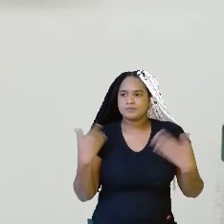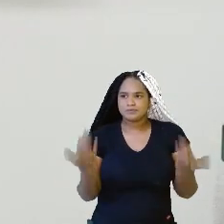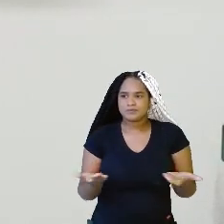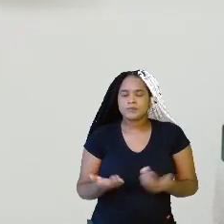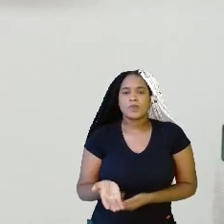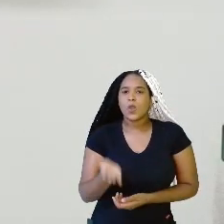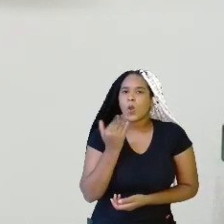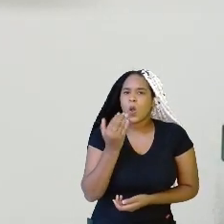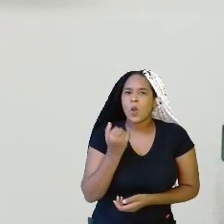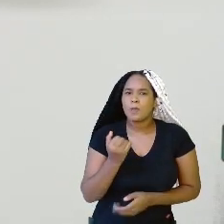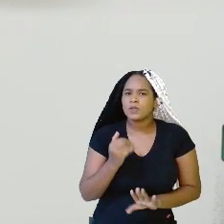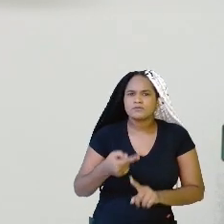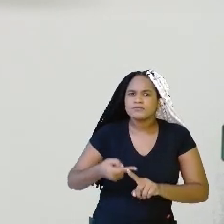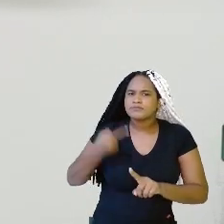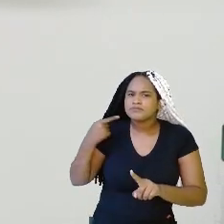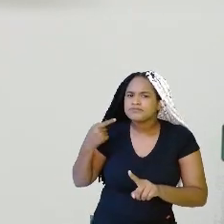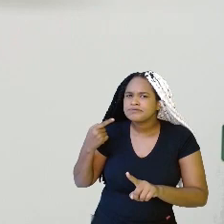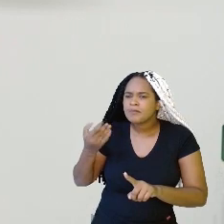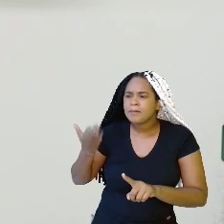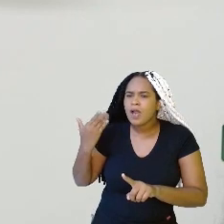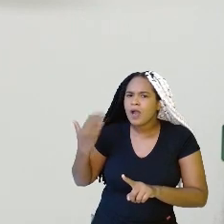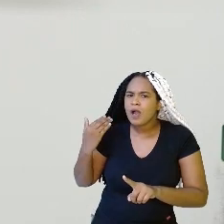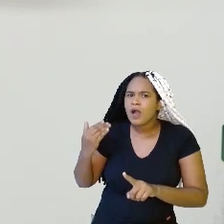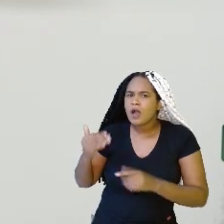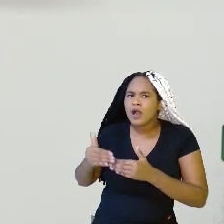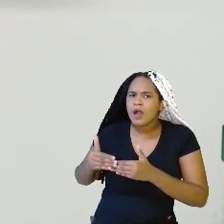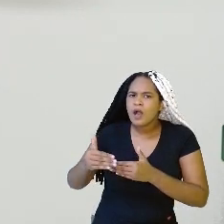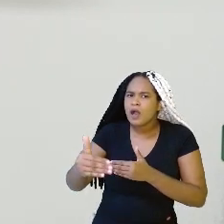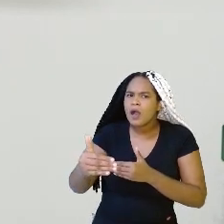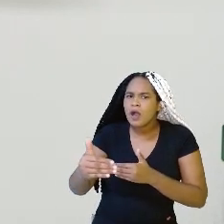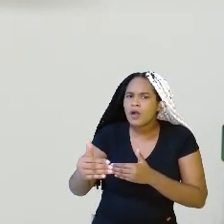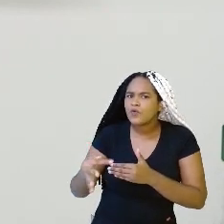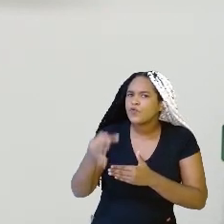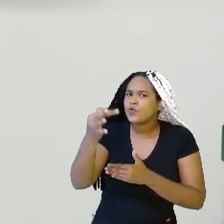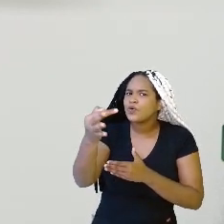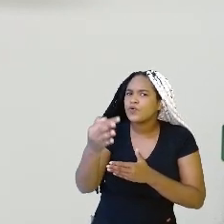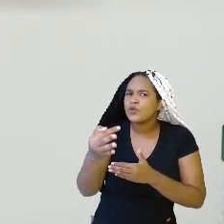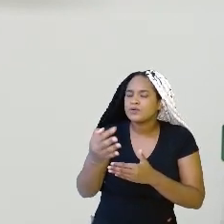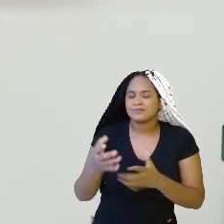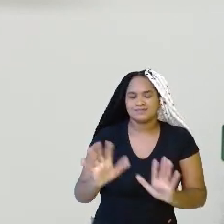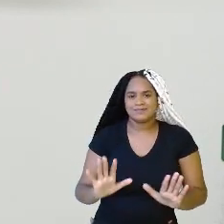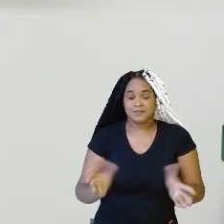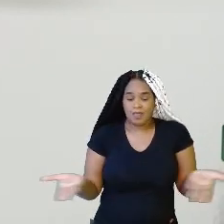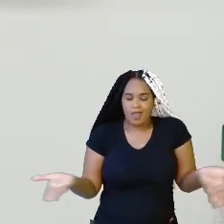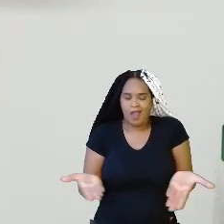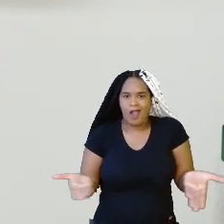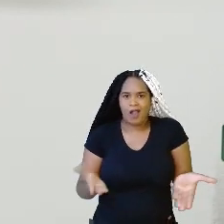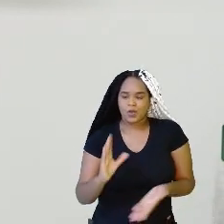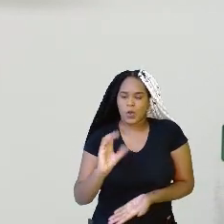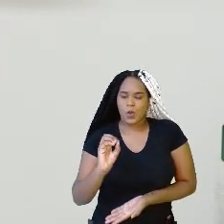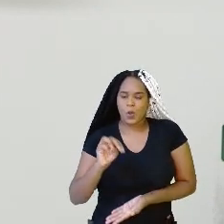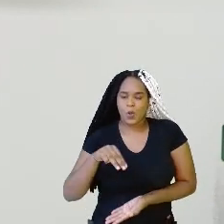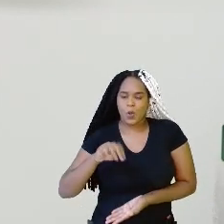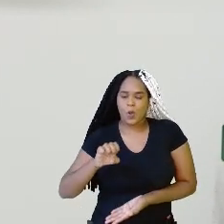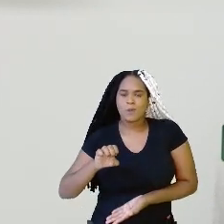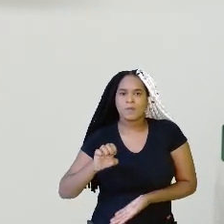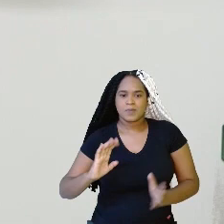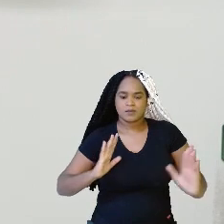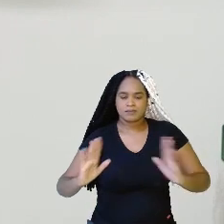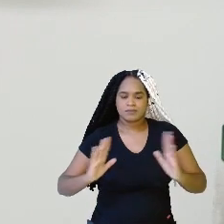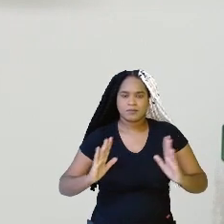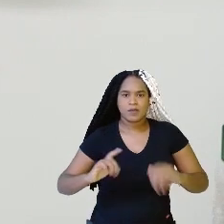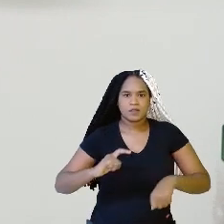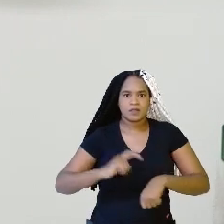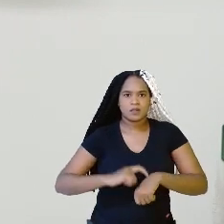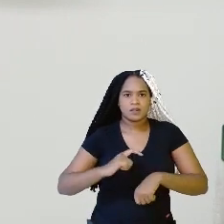Ela comeu. Ela come ou comerá? Come. Muito bem. Então, já sabe qual é o tempo, né? Não vou te